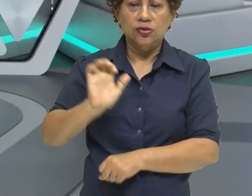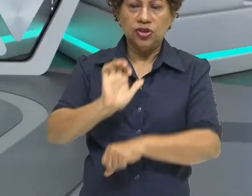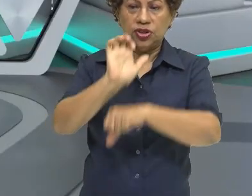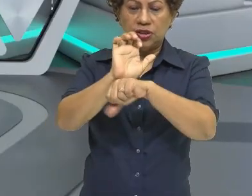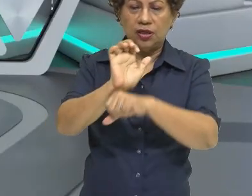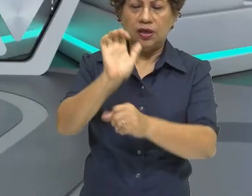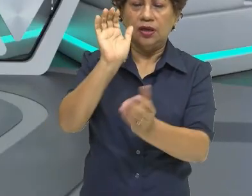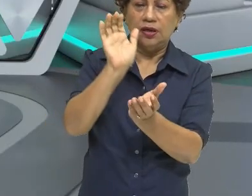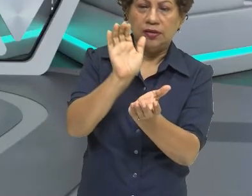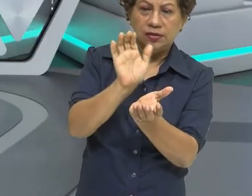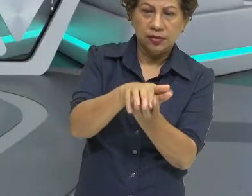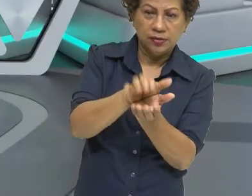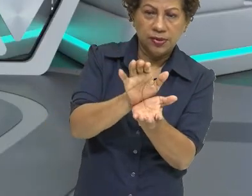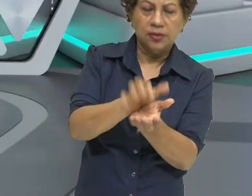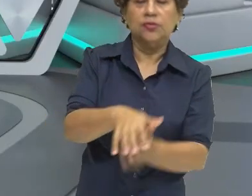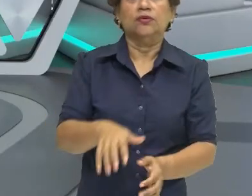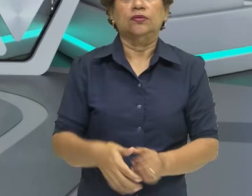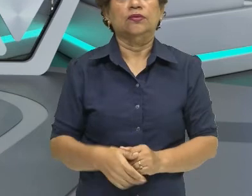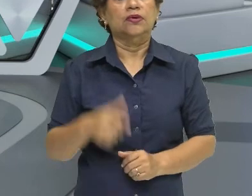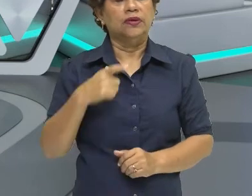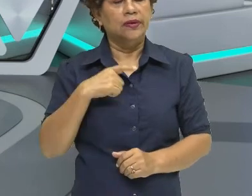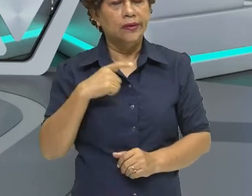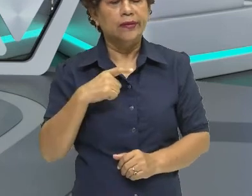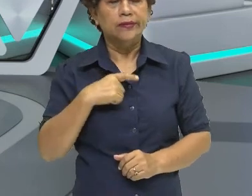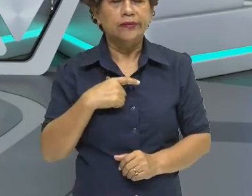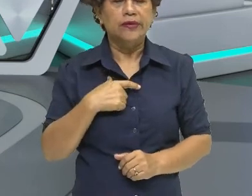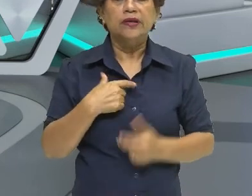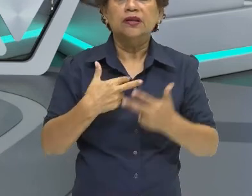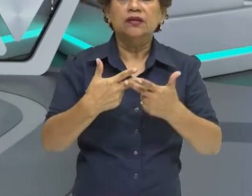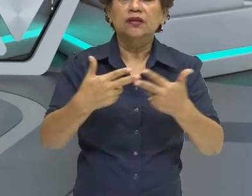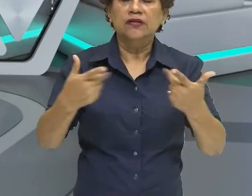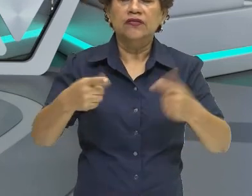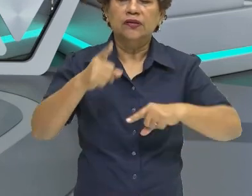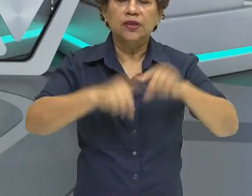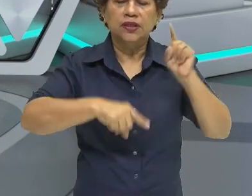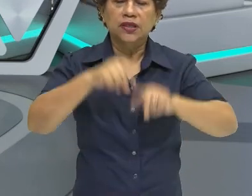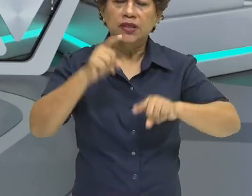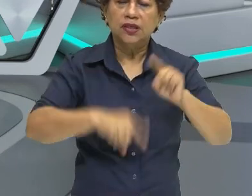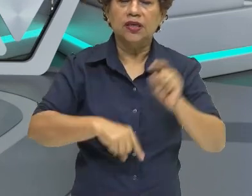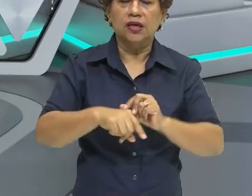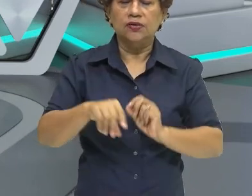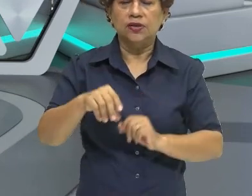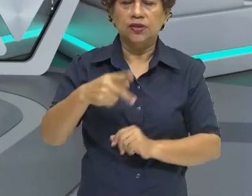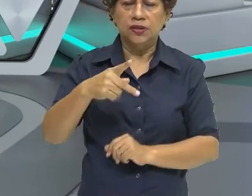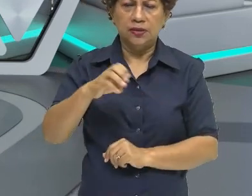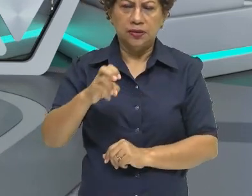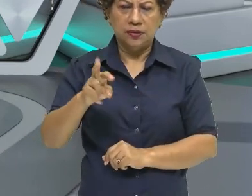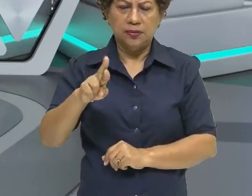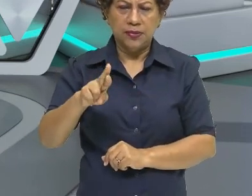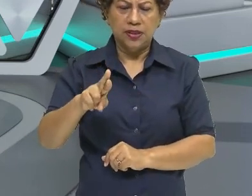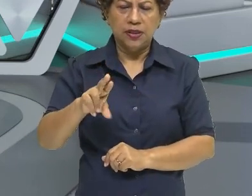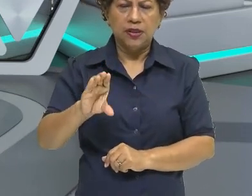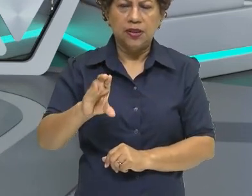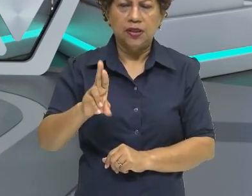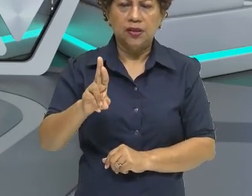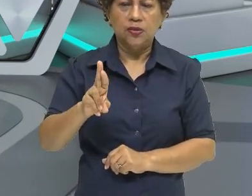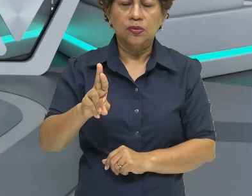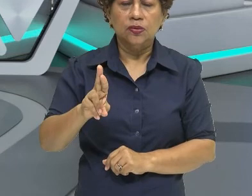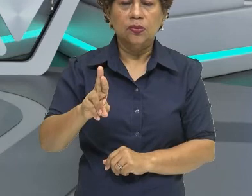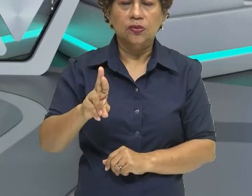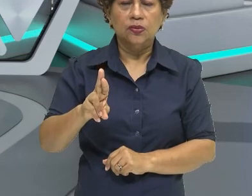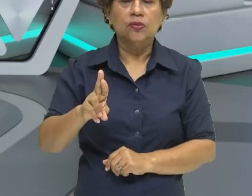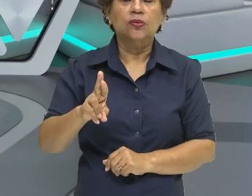vários instrumentos de percussão. Como assim instrumentos de percussão, professora? Aqueles que a gente consegue emitir um som a partir da